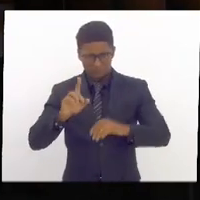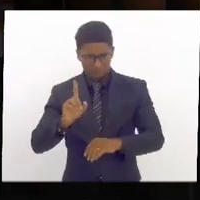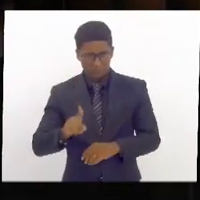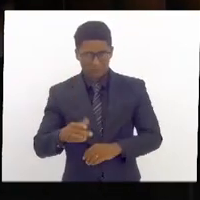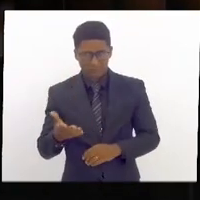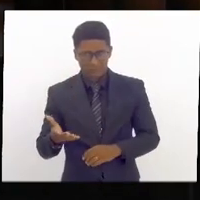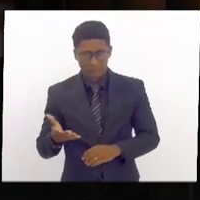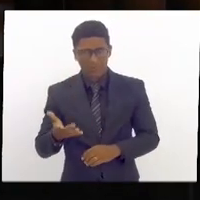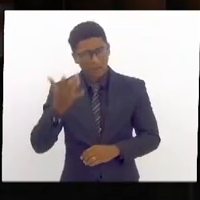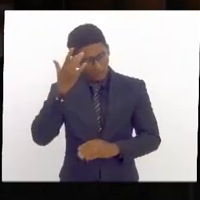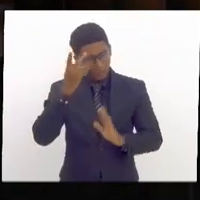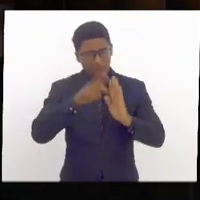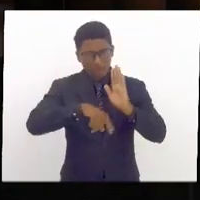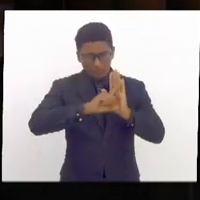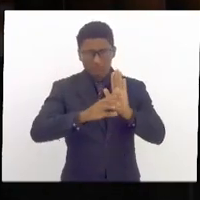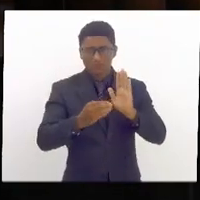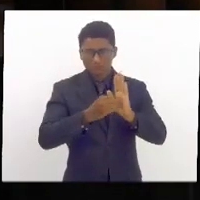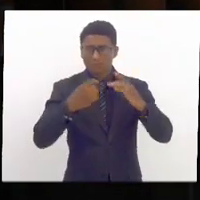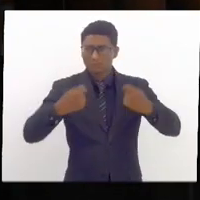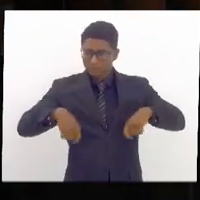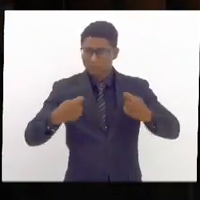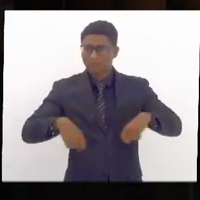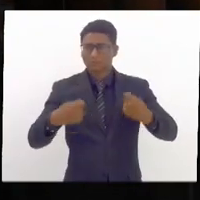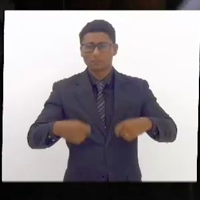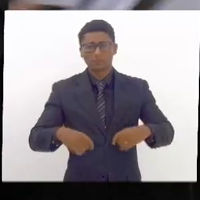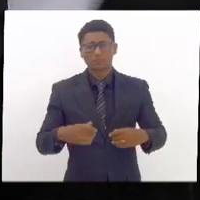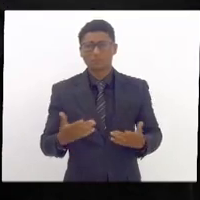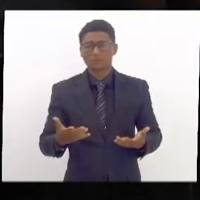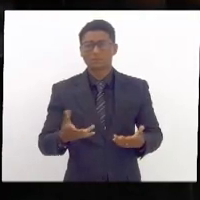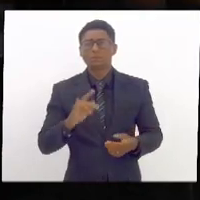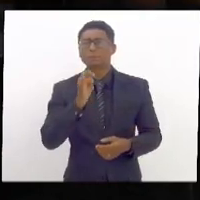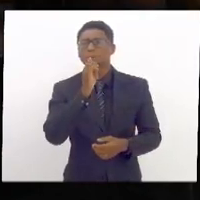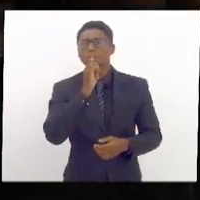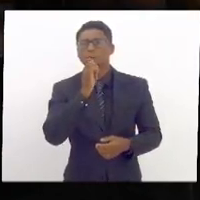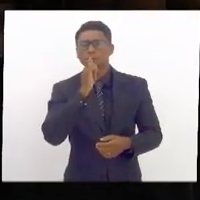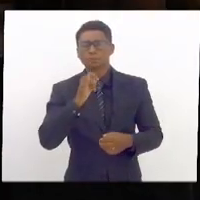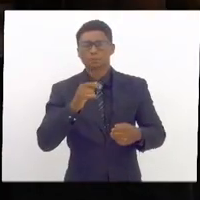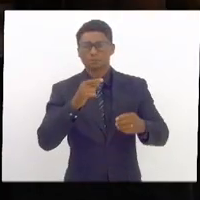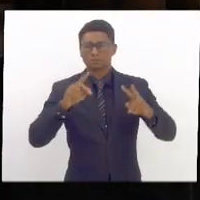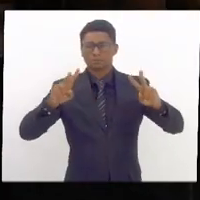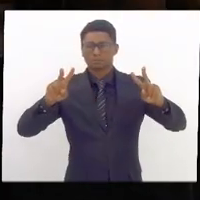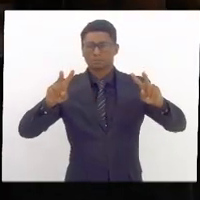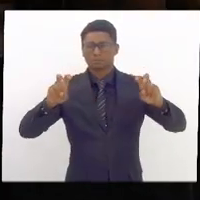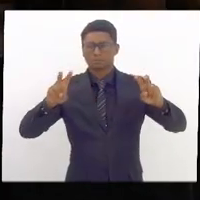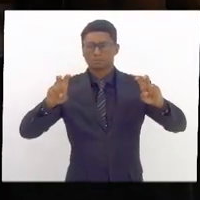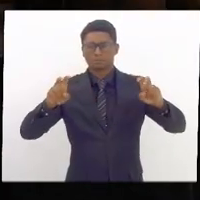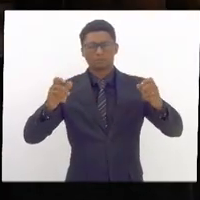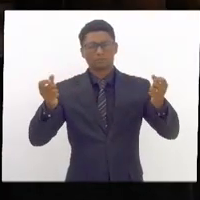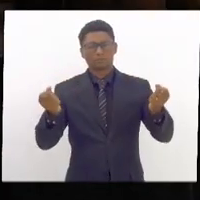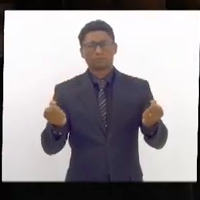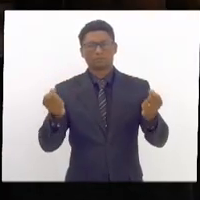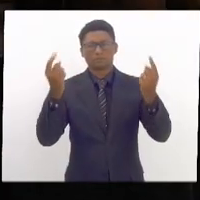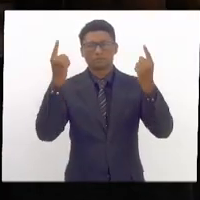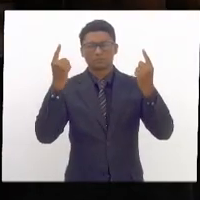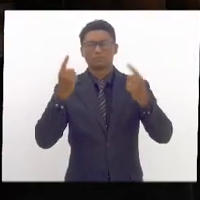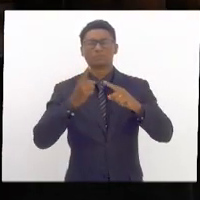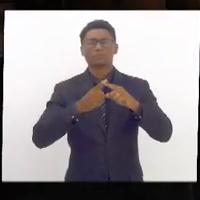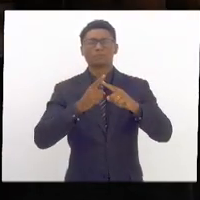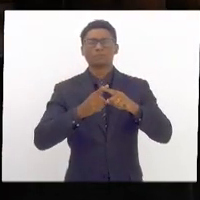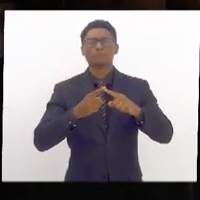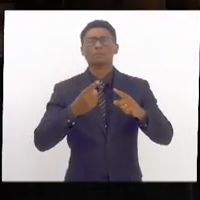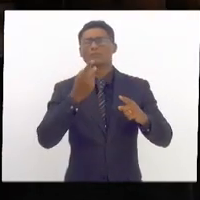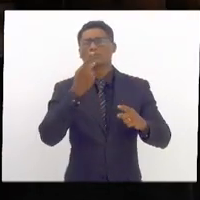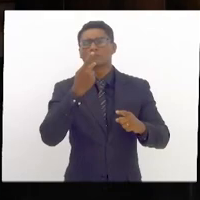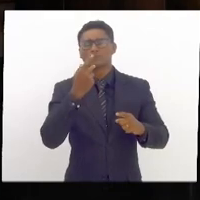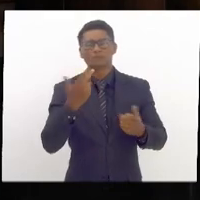estar claras aqui. Eu comecei dizendo, inclusive, sobre a ementa. A própria ementa é estranha, que diz que institui